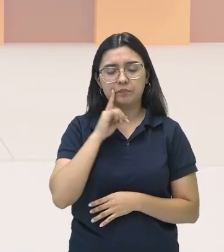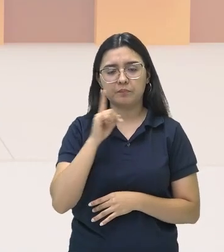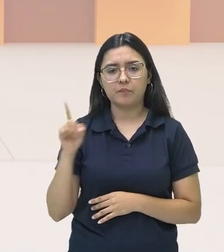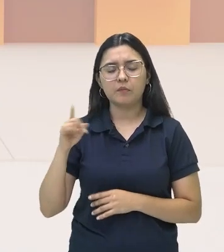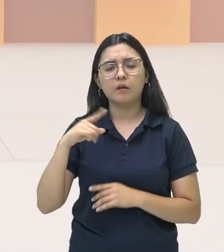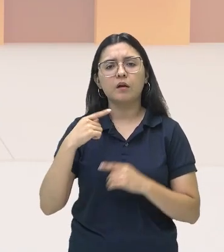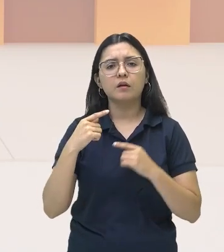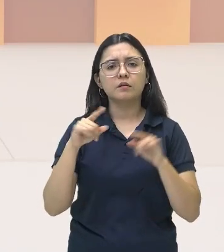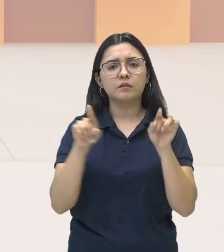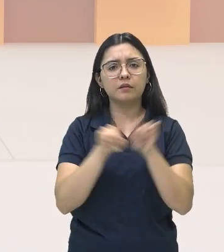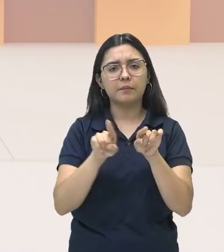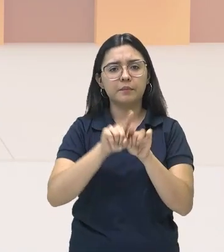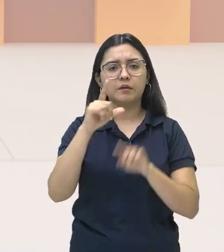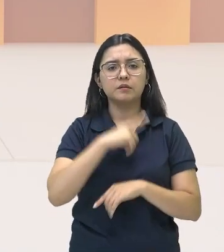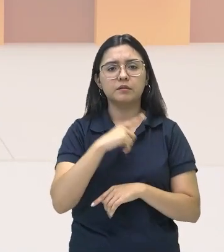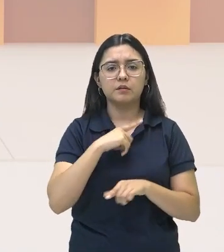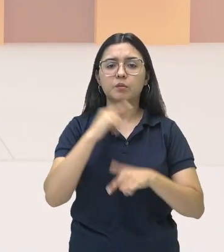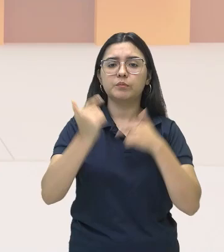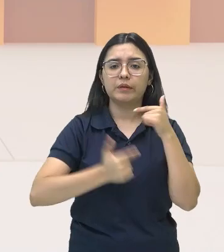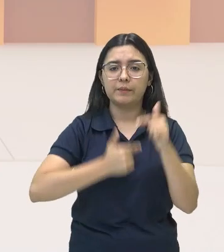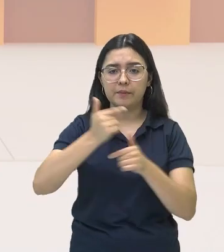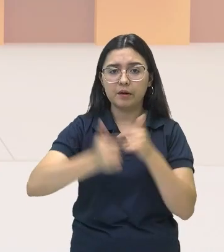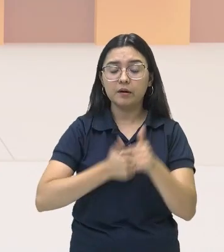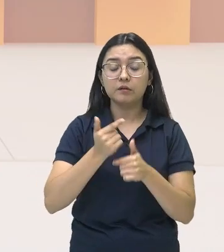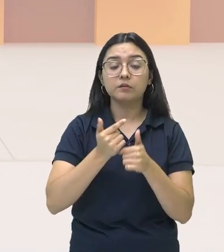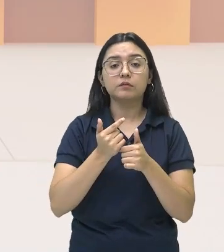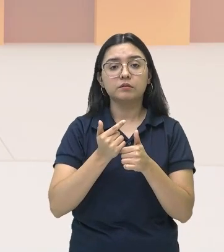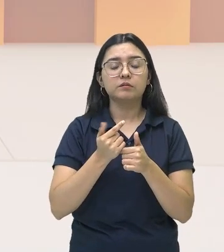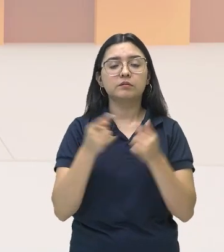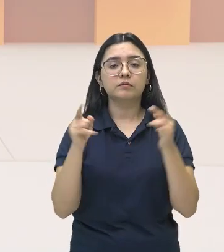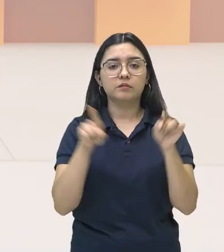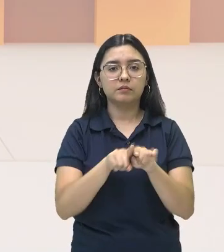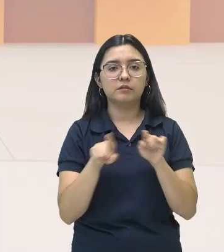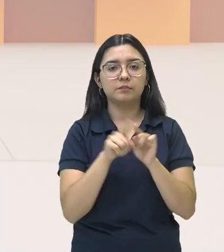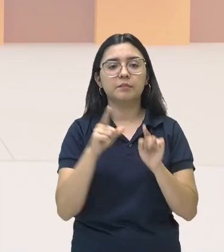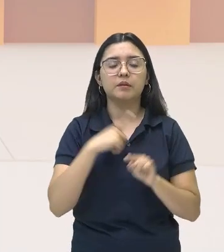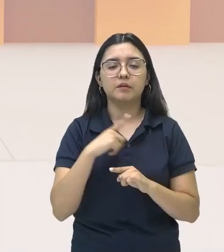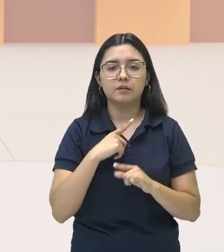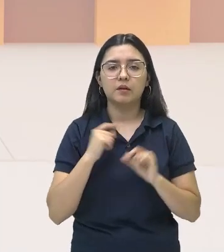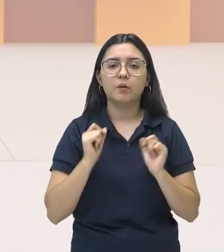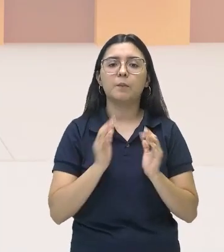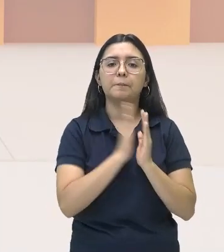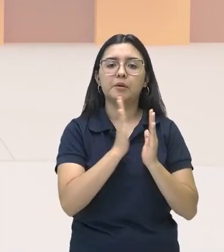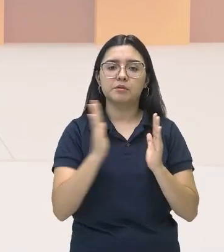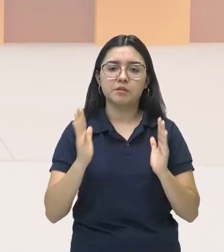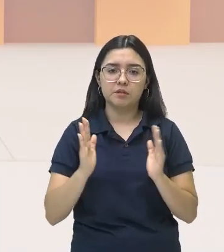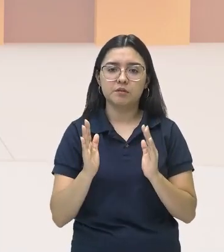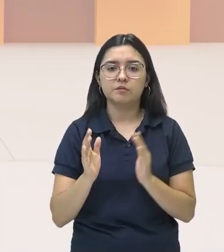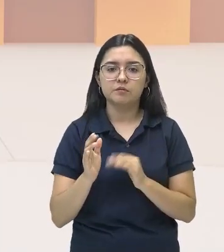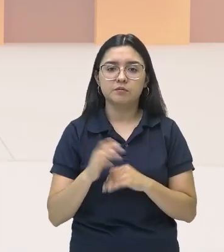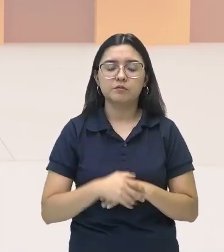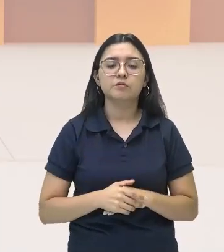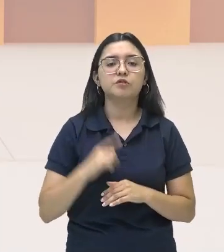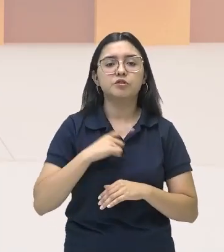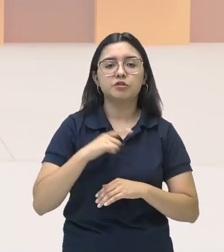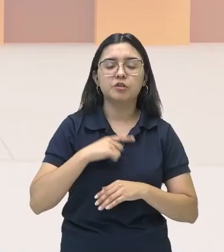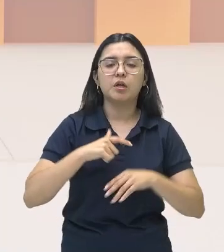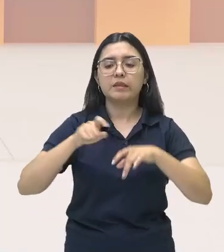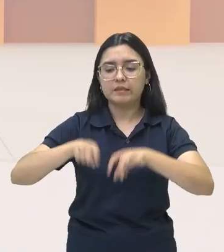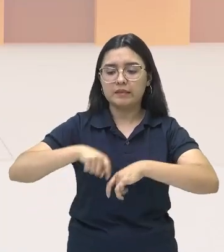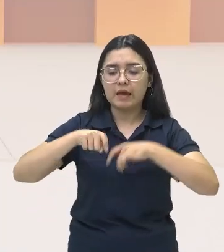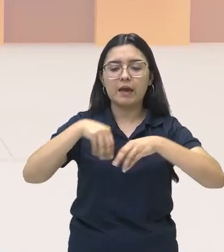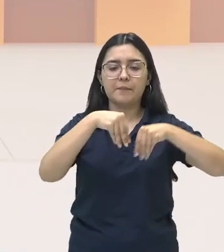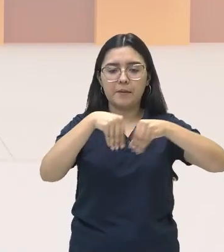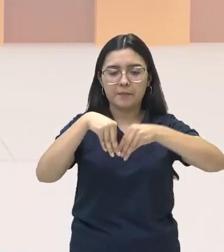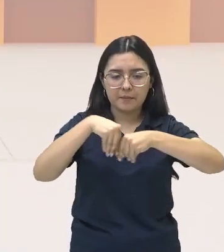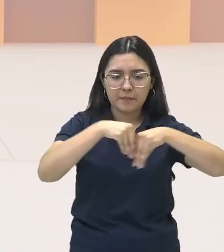tem o trabalho, né? Ele também passa por todo um processo ali de cultivo da terra, de